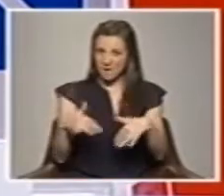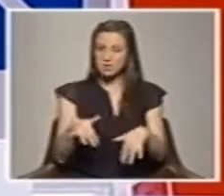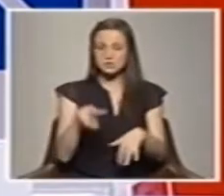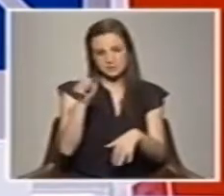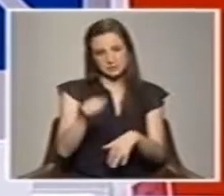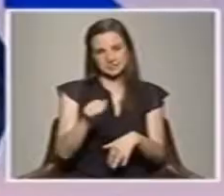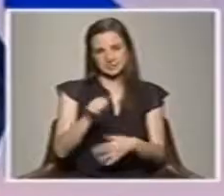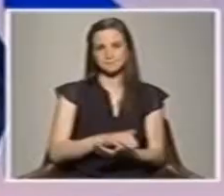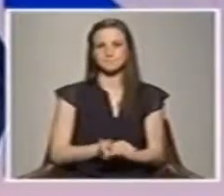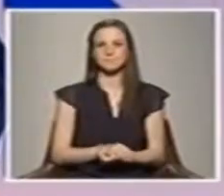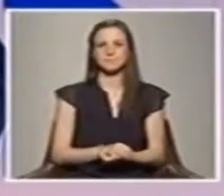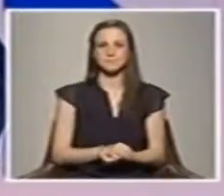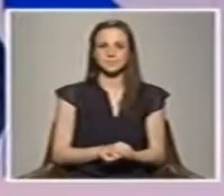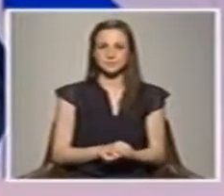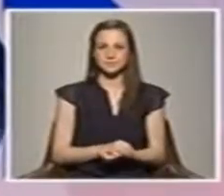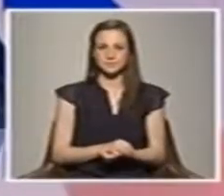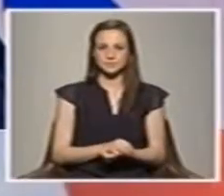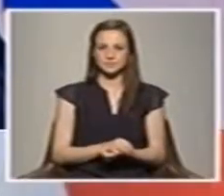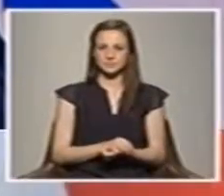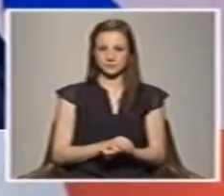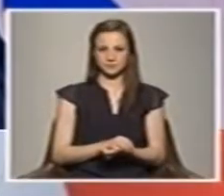fortes. Obviamente que